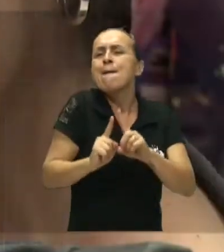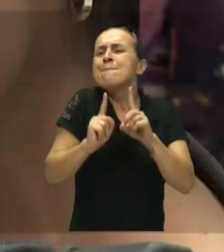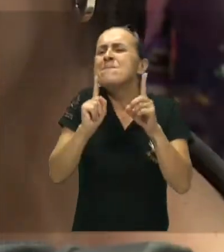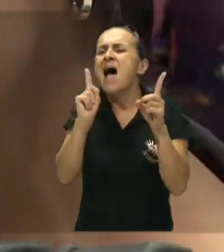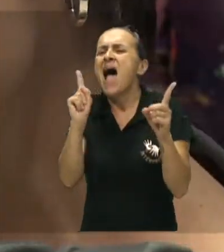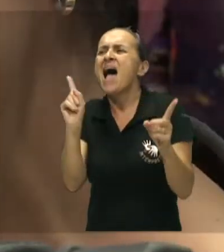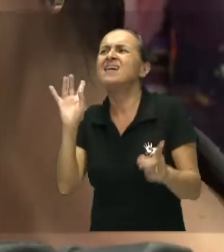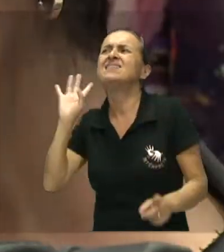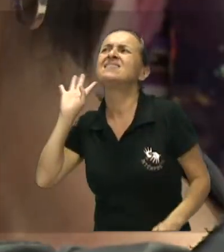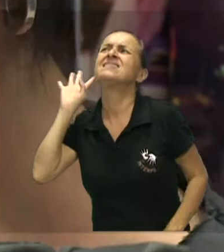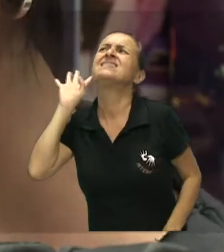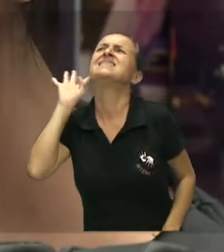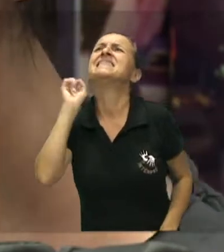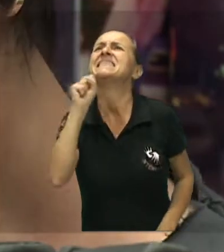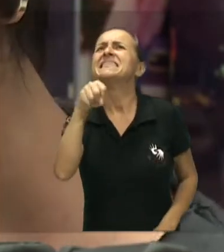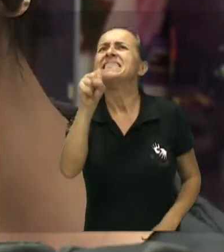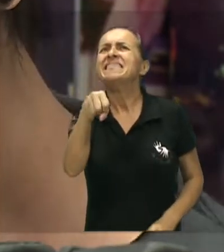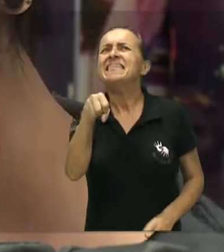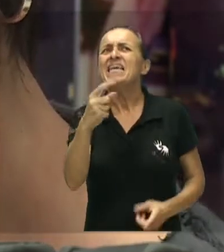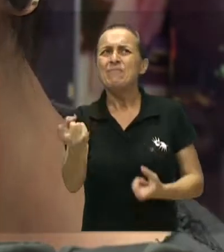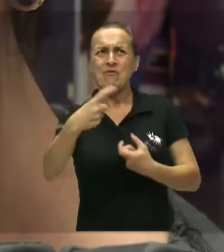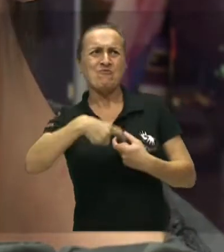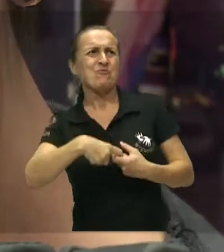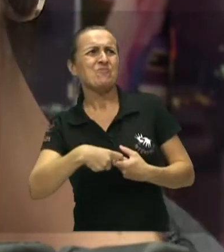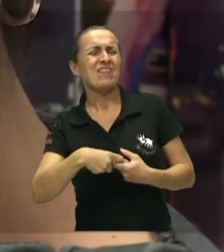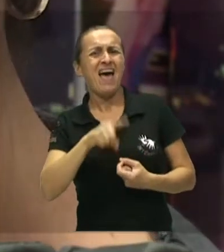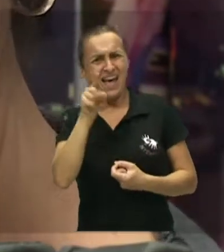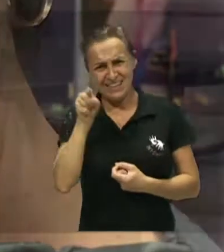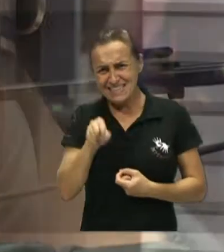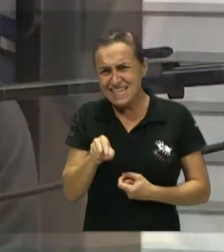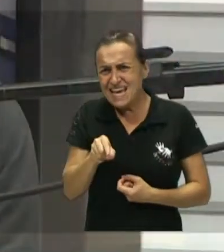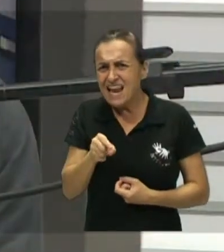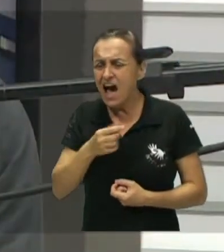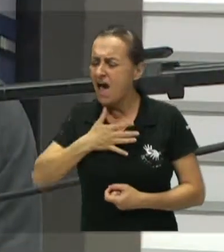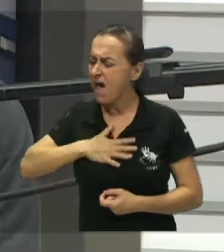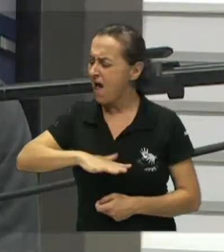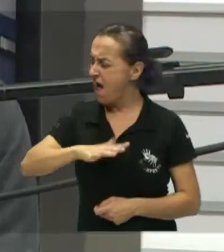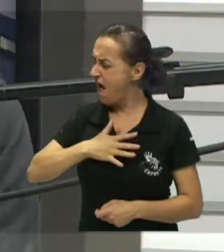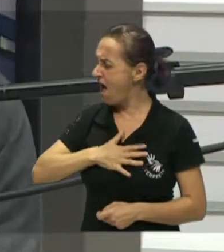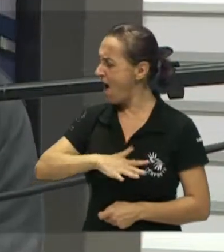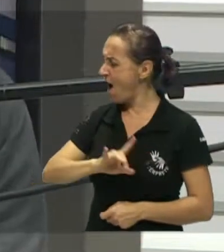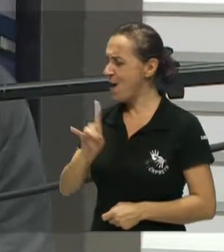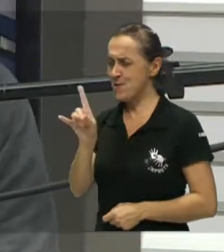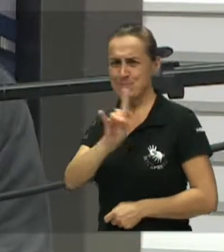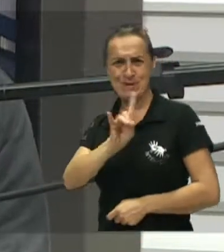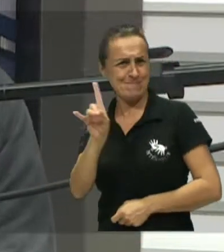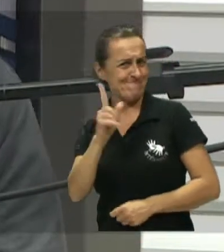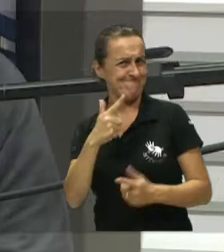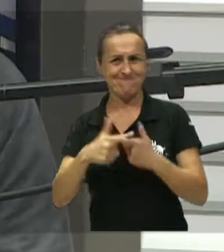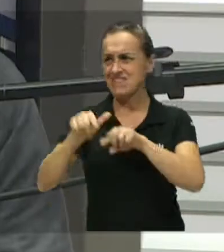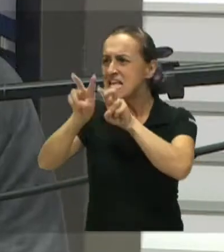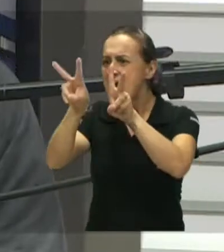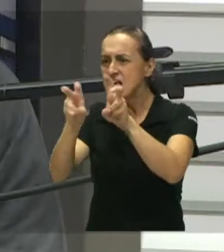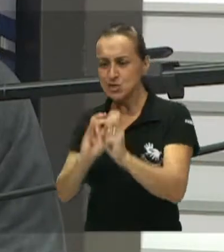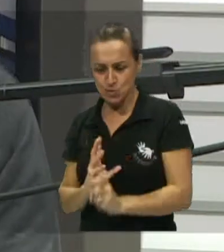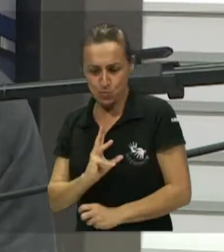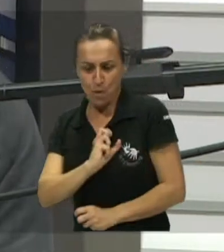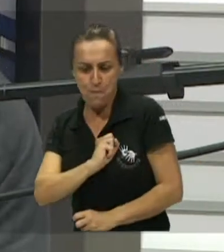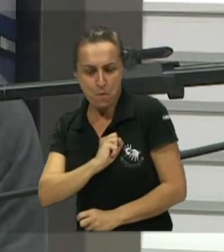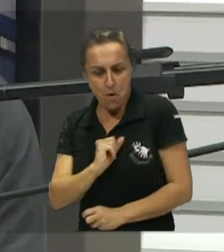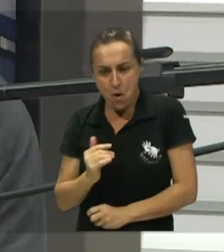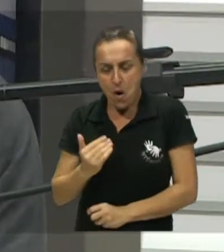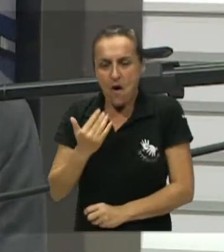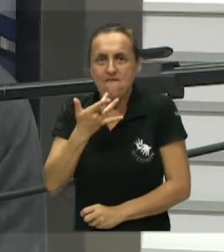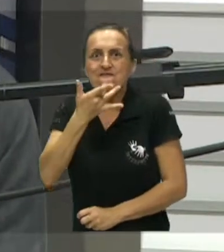Ainda é cedo para ouvir um sim. As coisas do amor não se entende